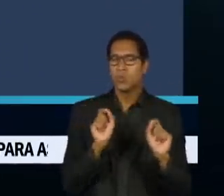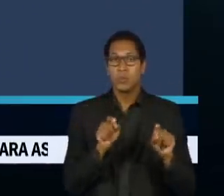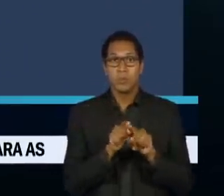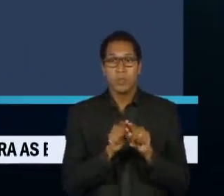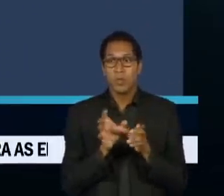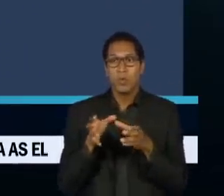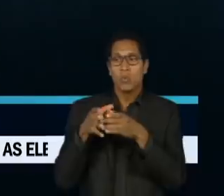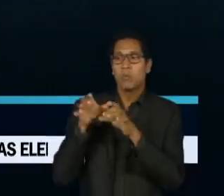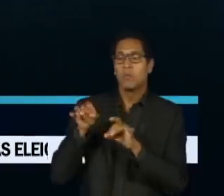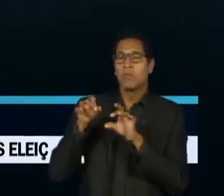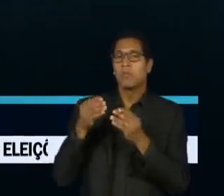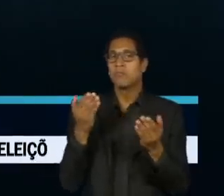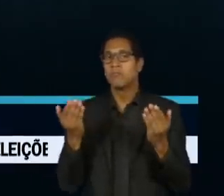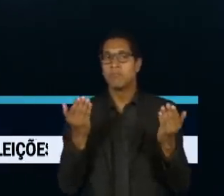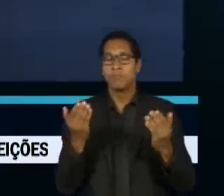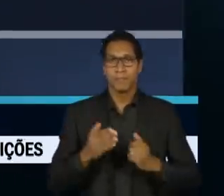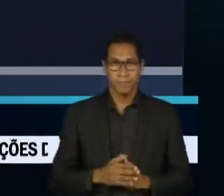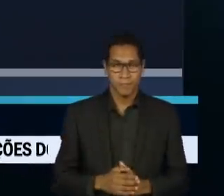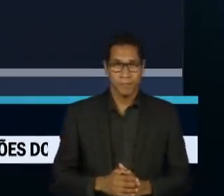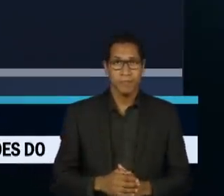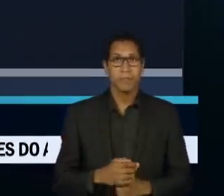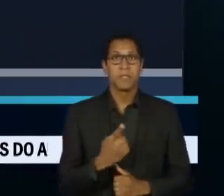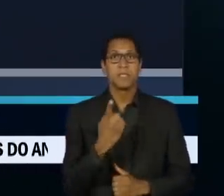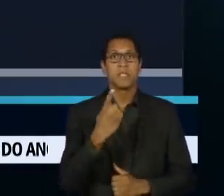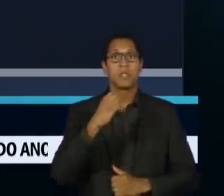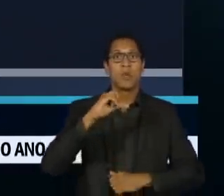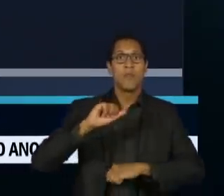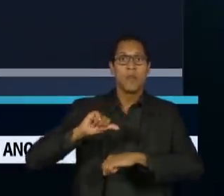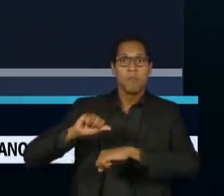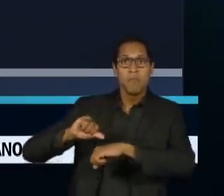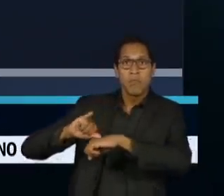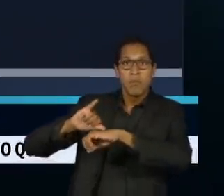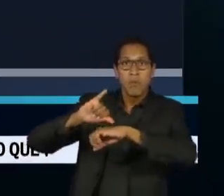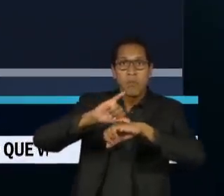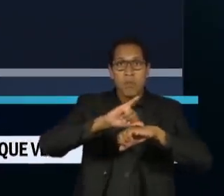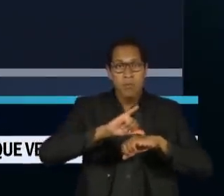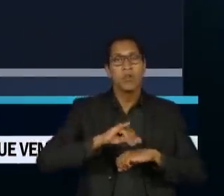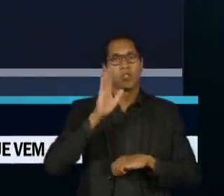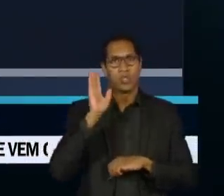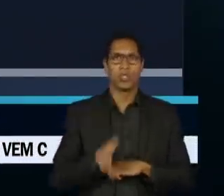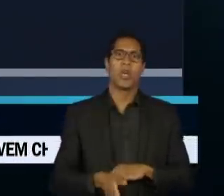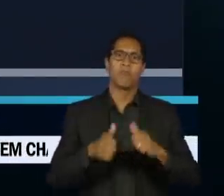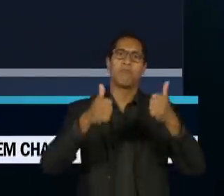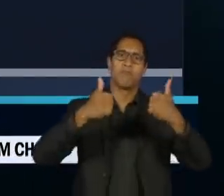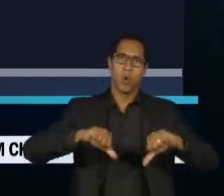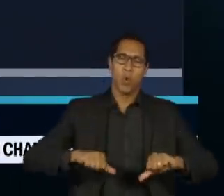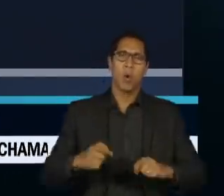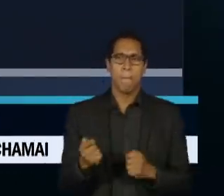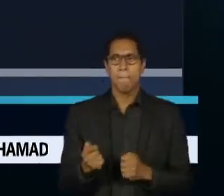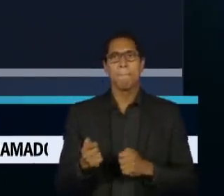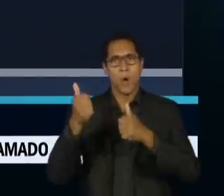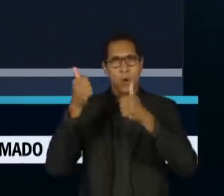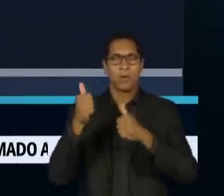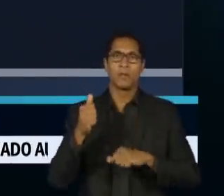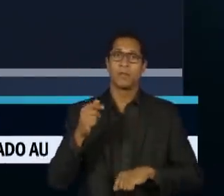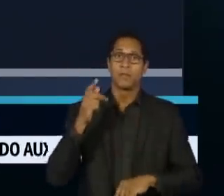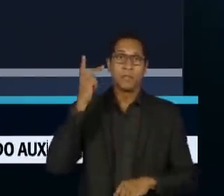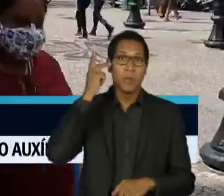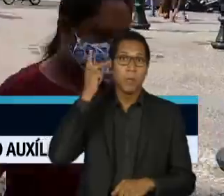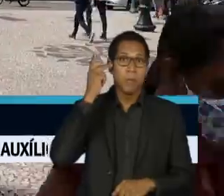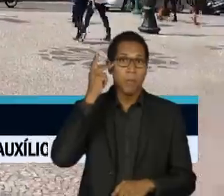do município. Pelo menos outras 19 capitais cancelaram a festa da virada do ano, entre elas São Paulo e